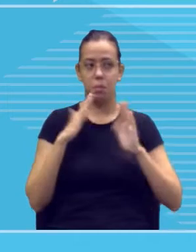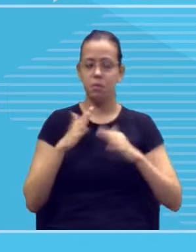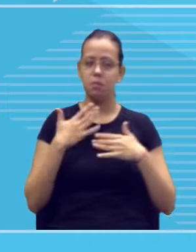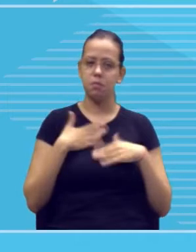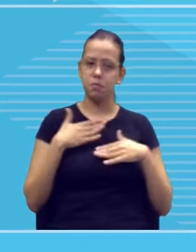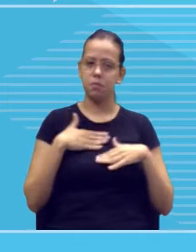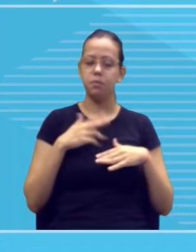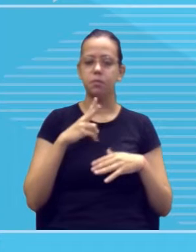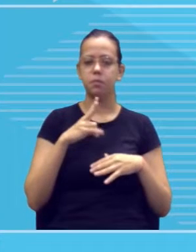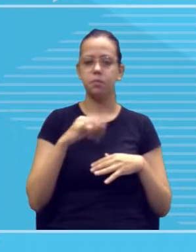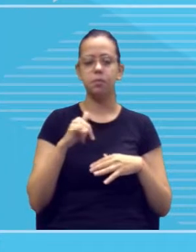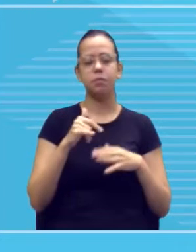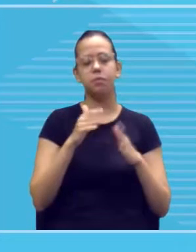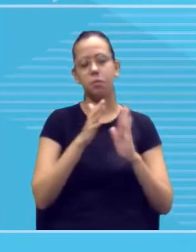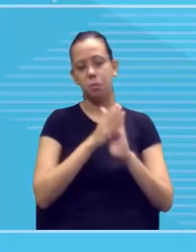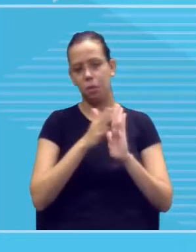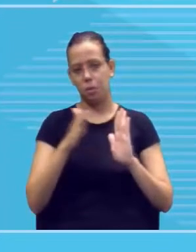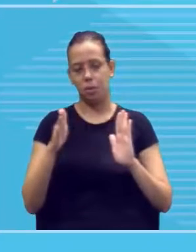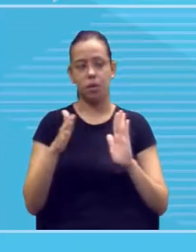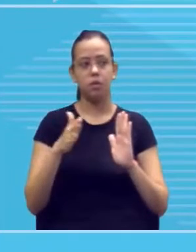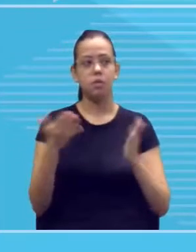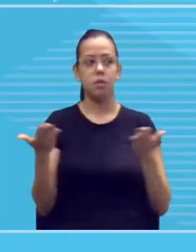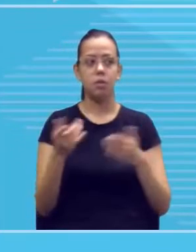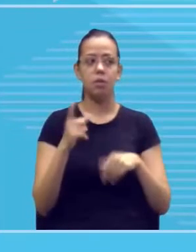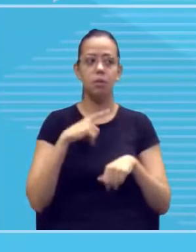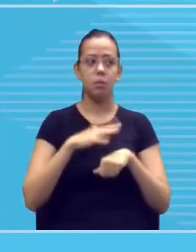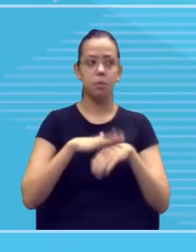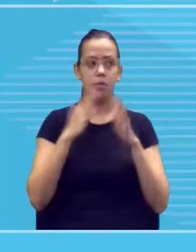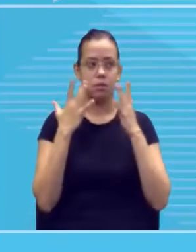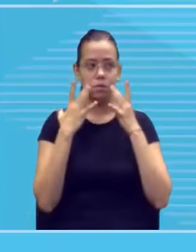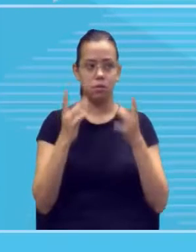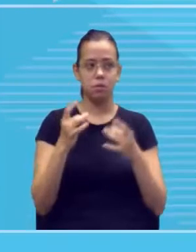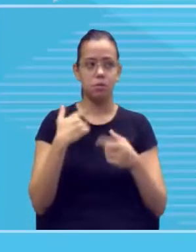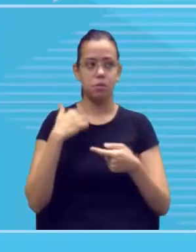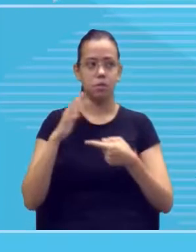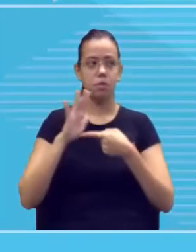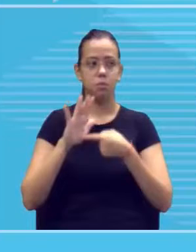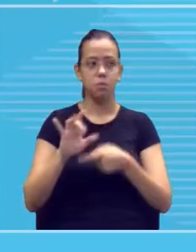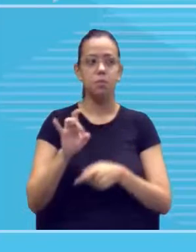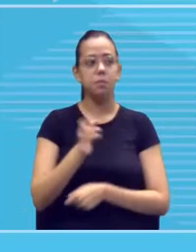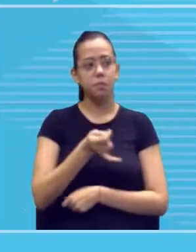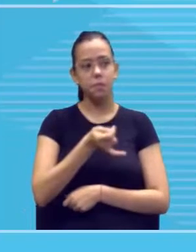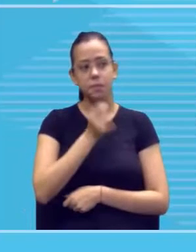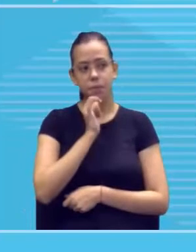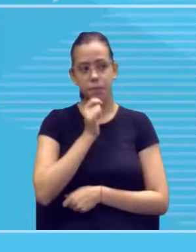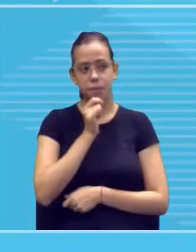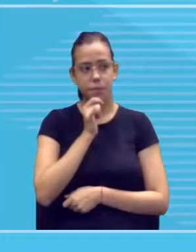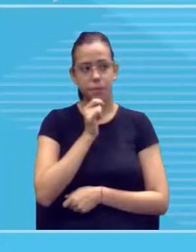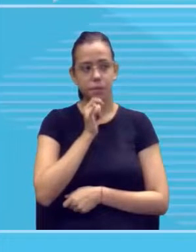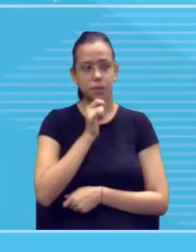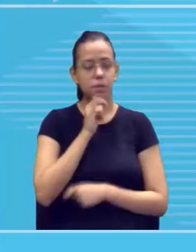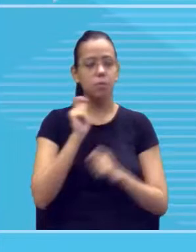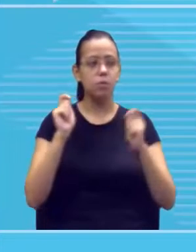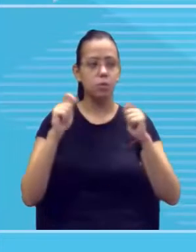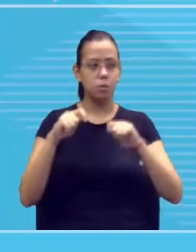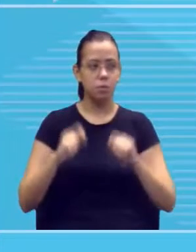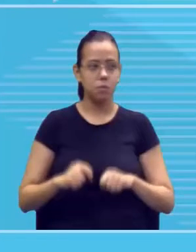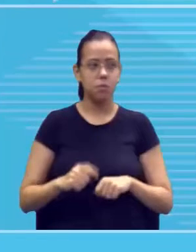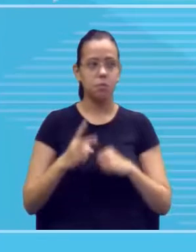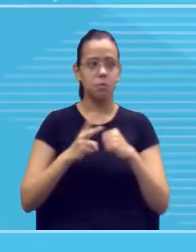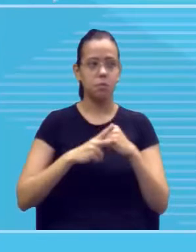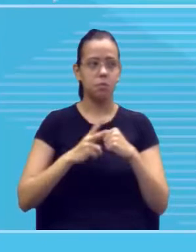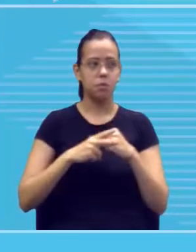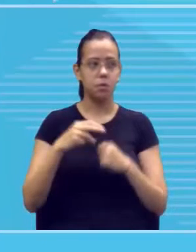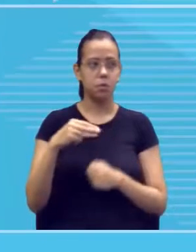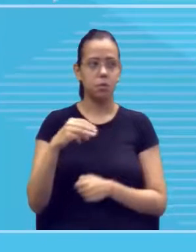primeiramente dá uma olhadinha mais de perto aqui eu coloquei só para dar para vocês um exemplo de possibilidades de verbos modais